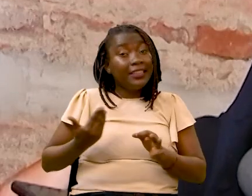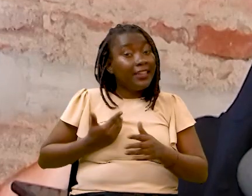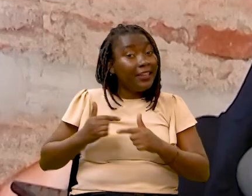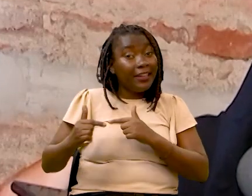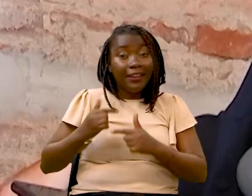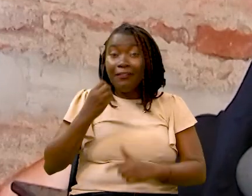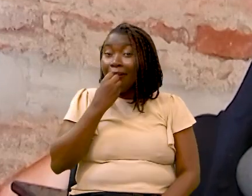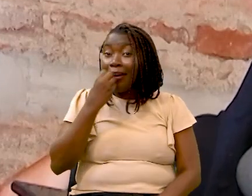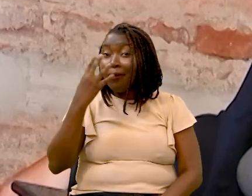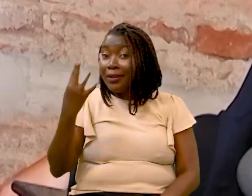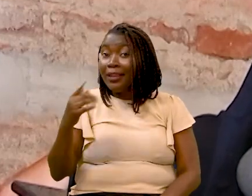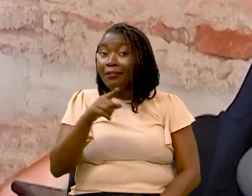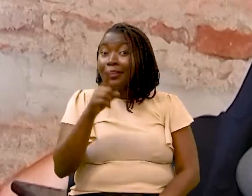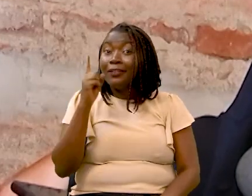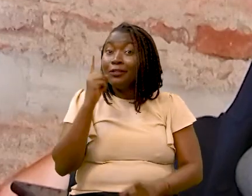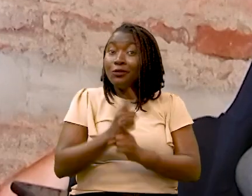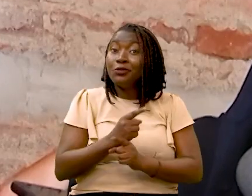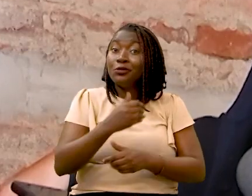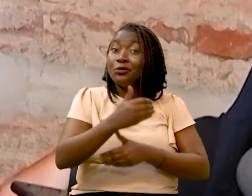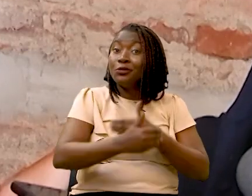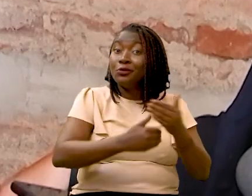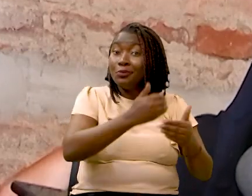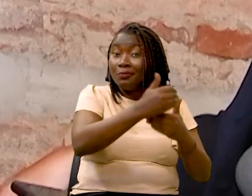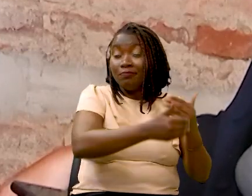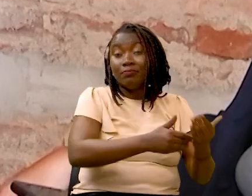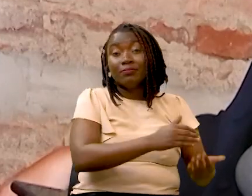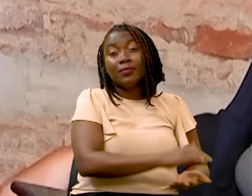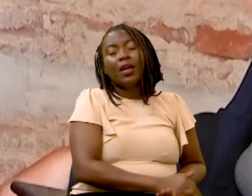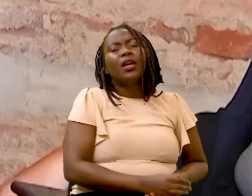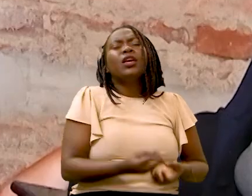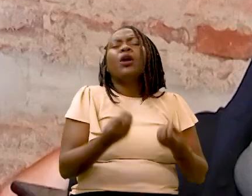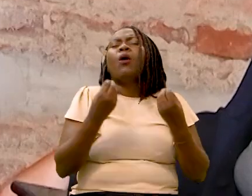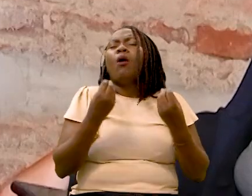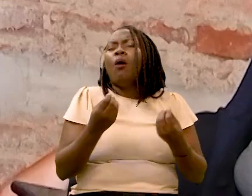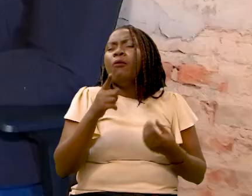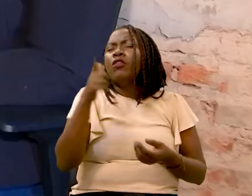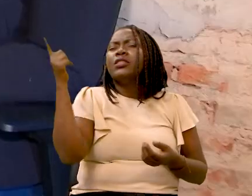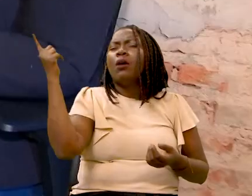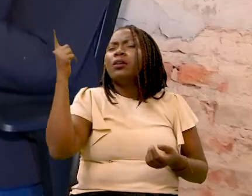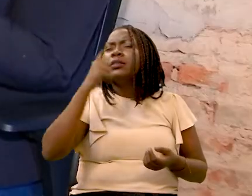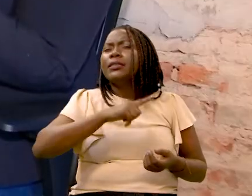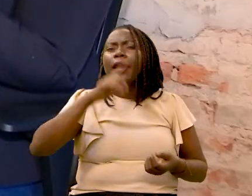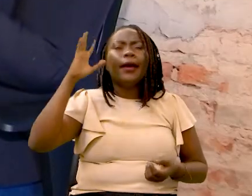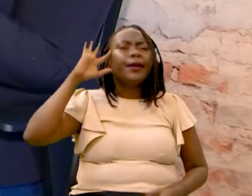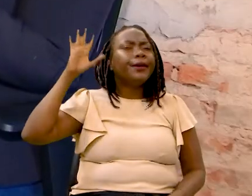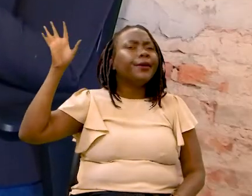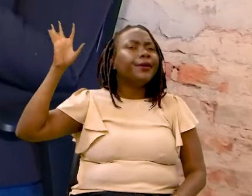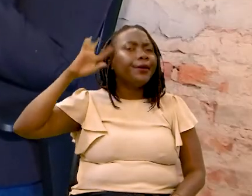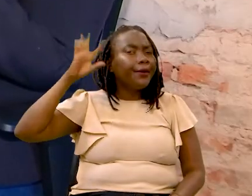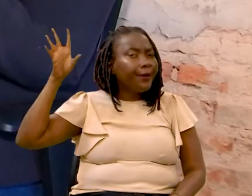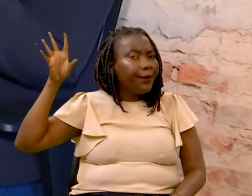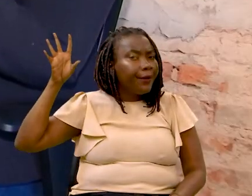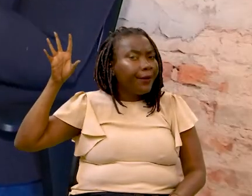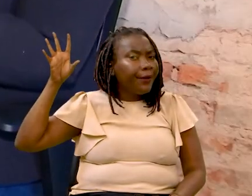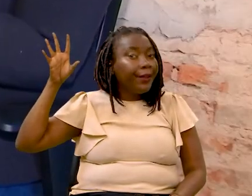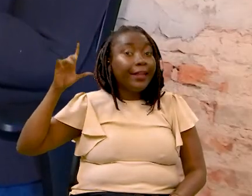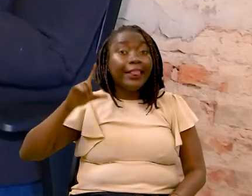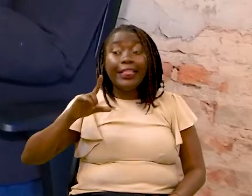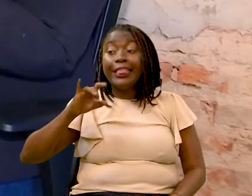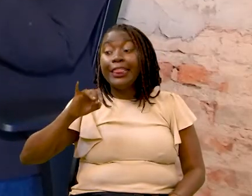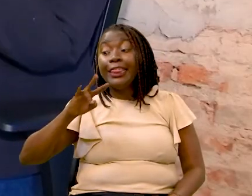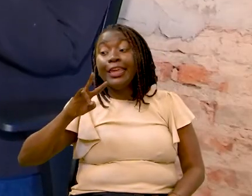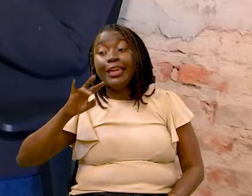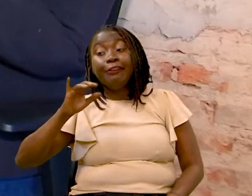os seus colegas de trabalho vão contar. Você vai descobrindo no dia a dia mesmo, né? E como você consegue, então,